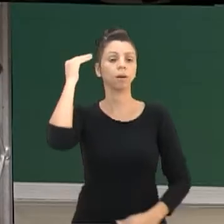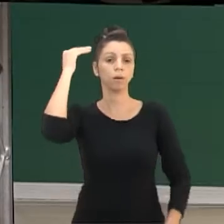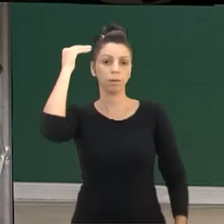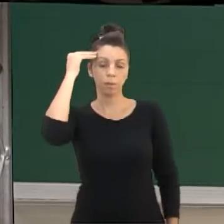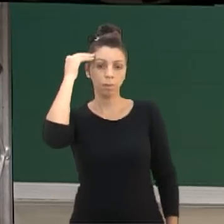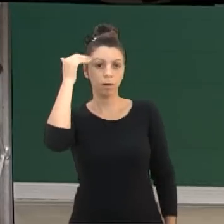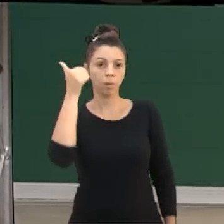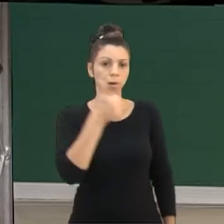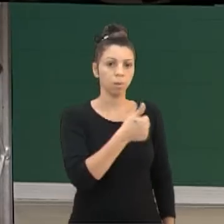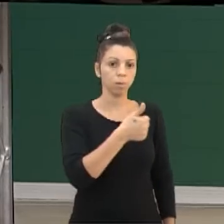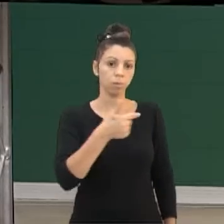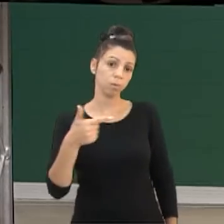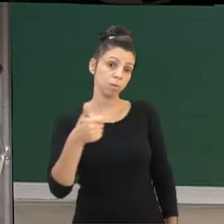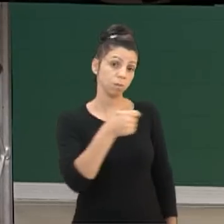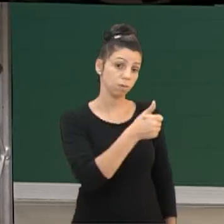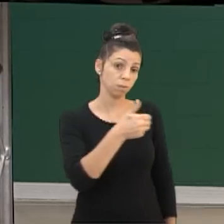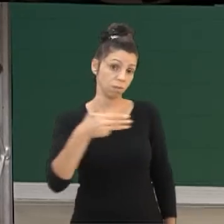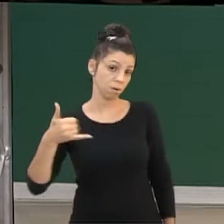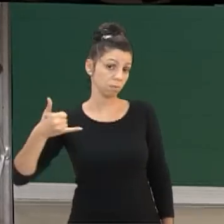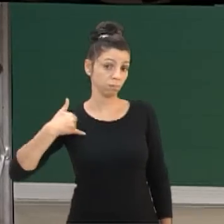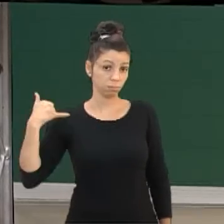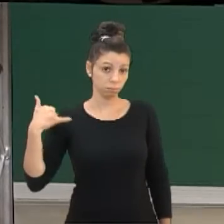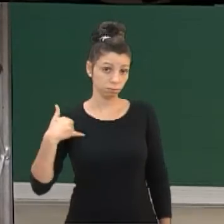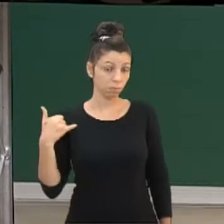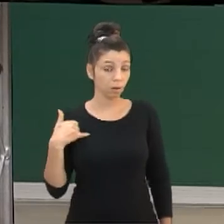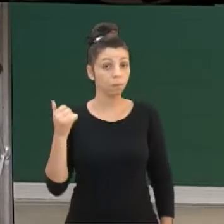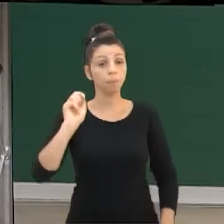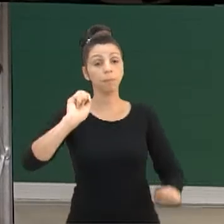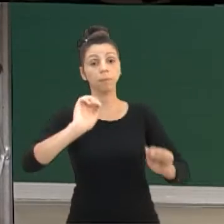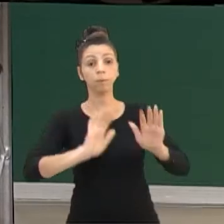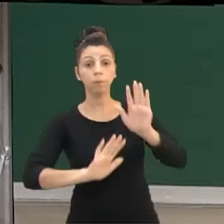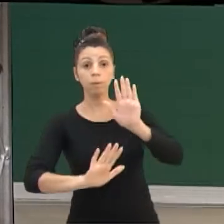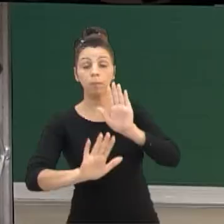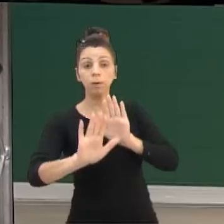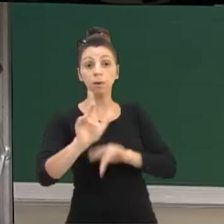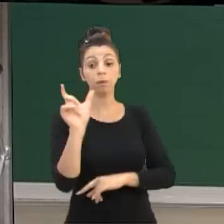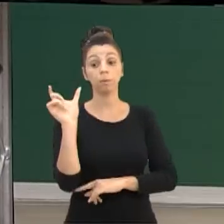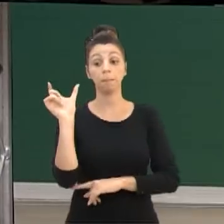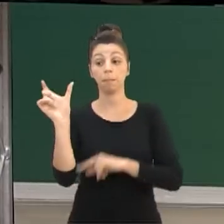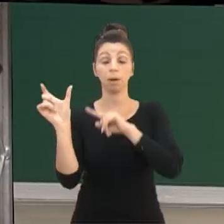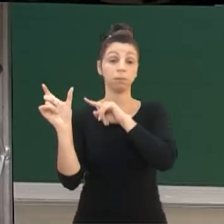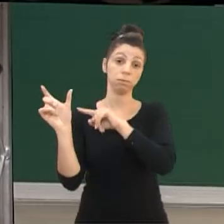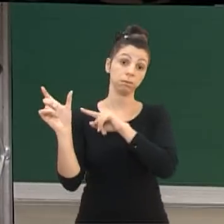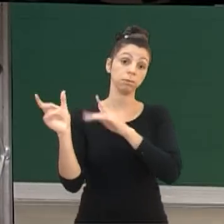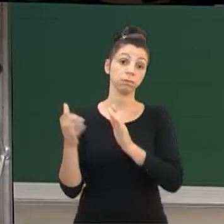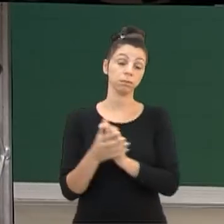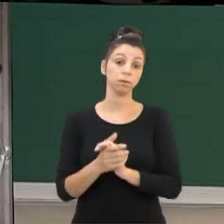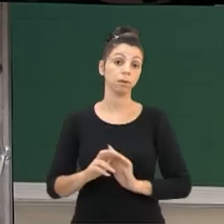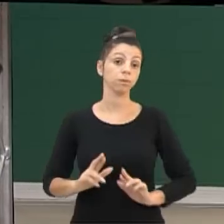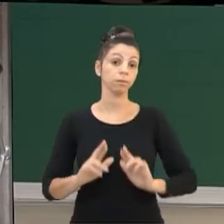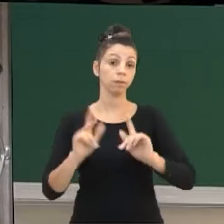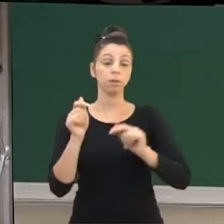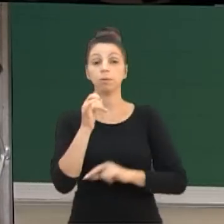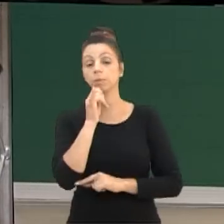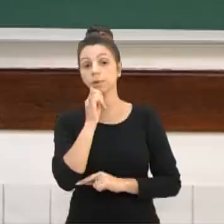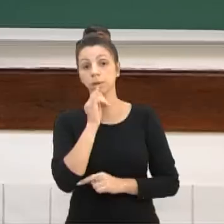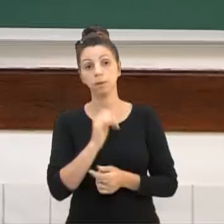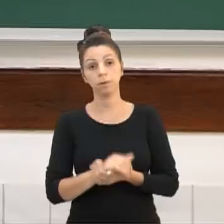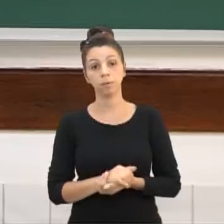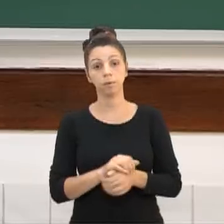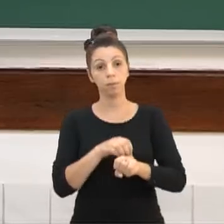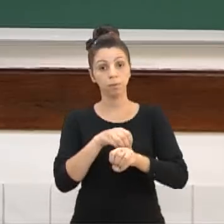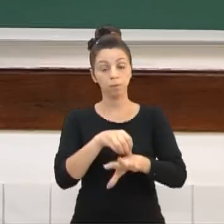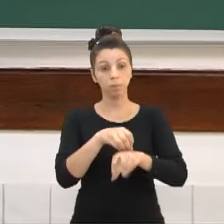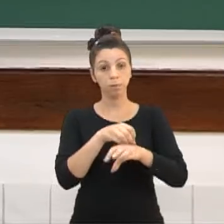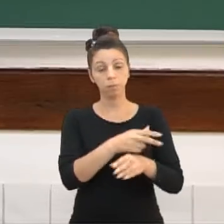de 12, 13 anos, deve haver ali um cuidado na seleção das palavras, né? É diferente se eu pensar aí num